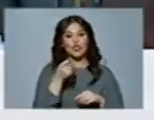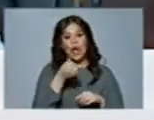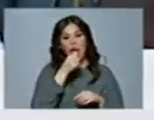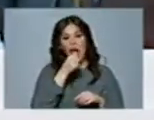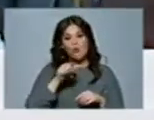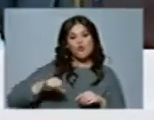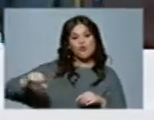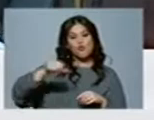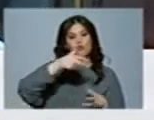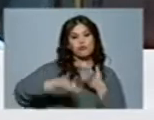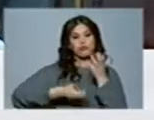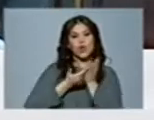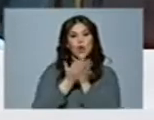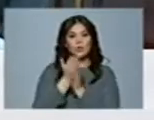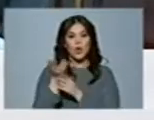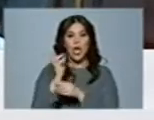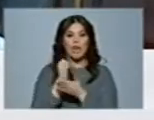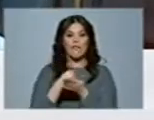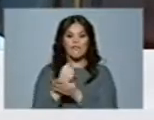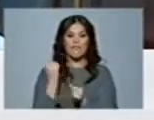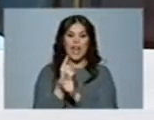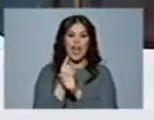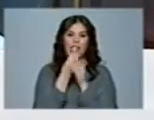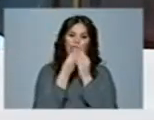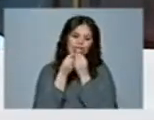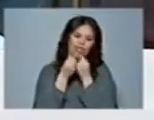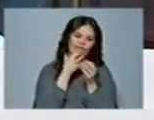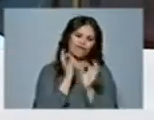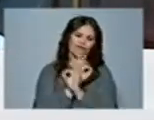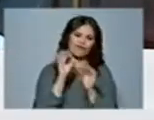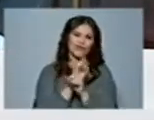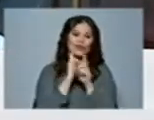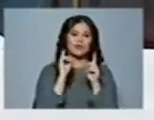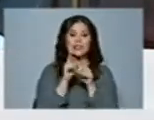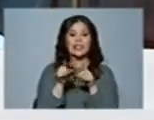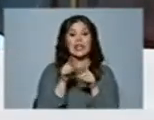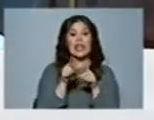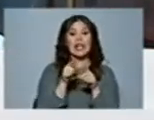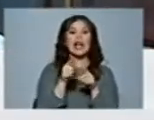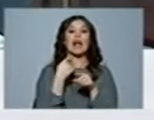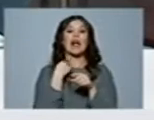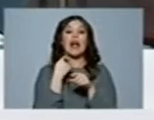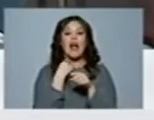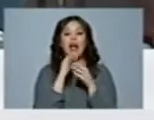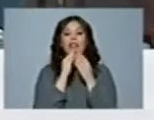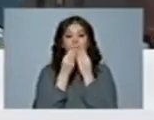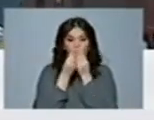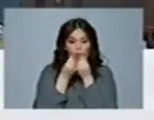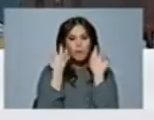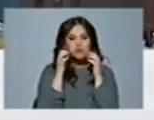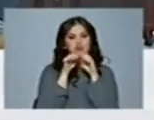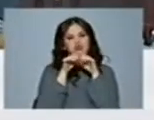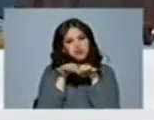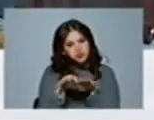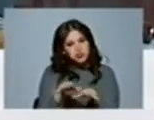para cozermos os legumes. Fica, é toda a diferença, não é? Vai fazer aí a diferença, porque realmente aquelas carnes vão transmitir sabores e gorduras boas para que